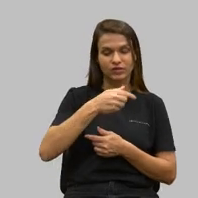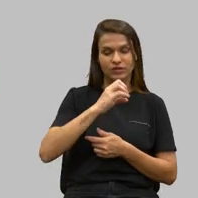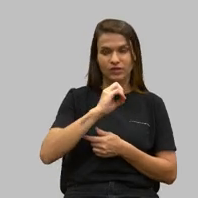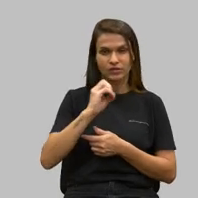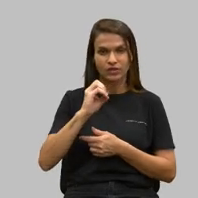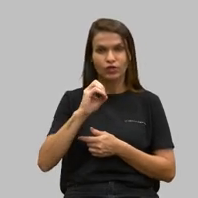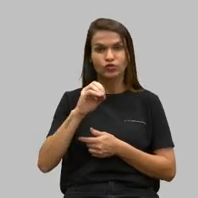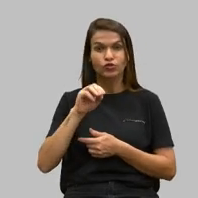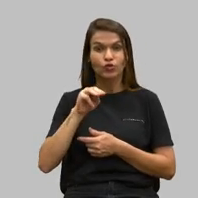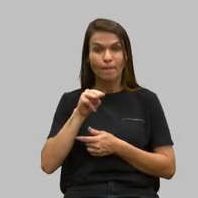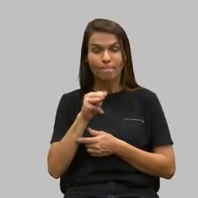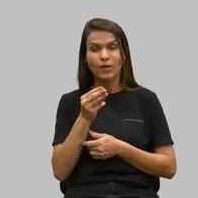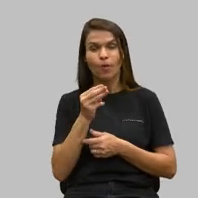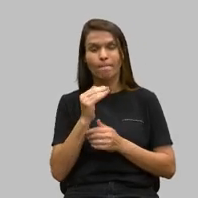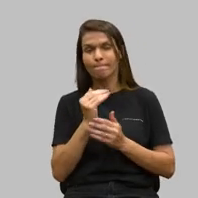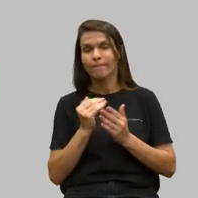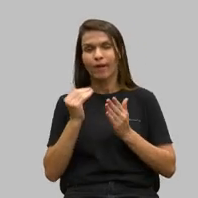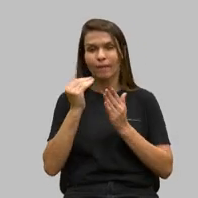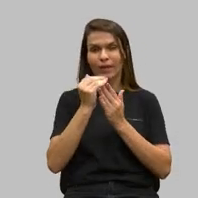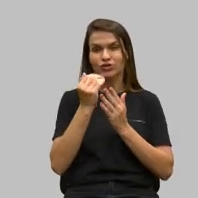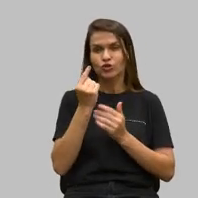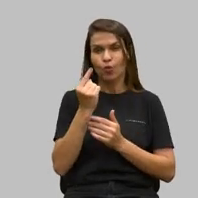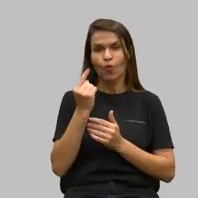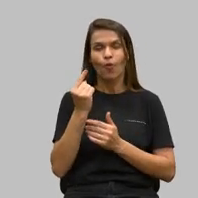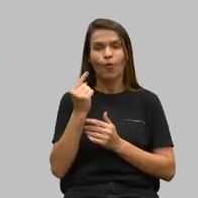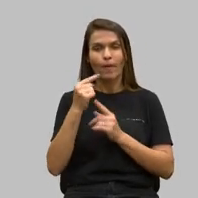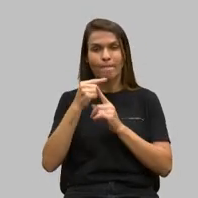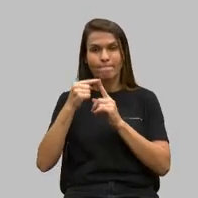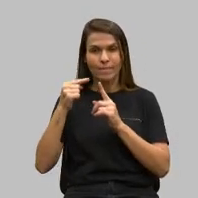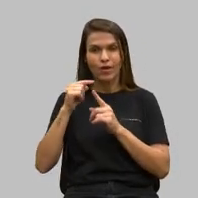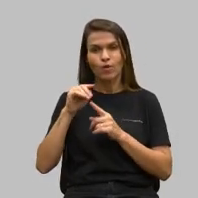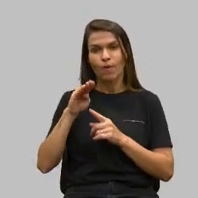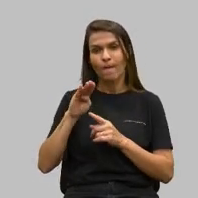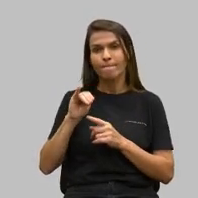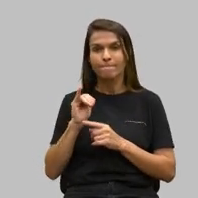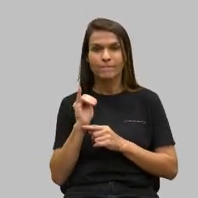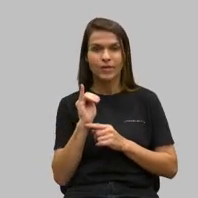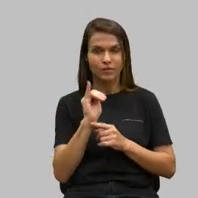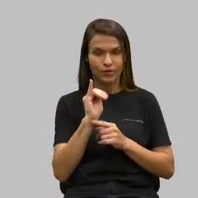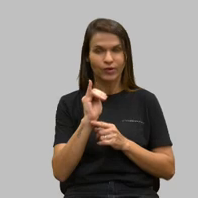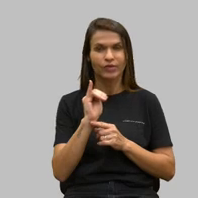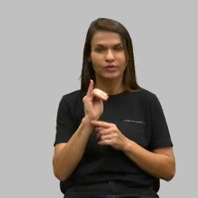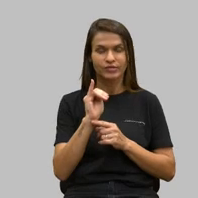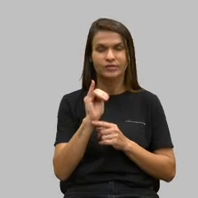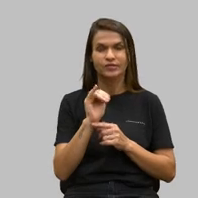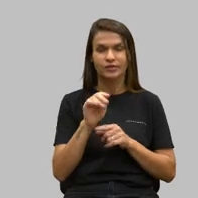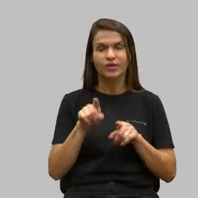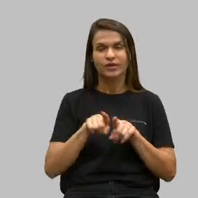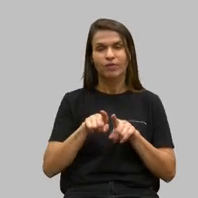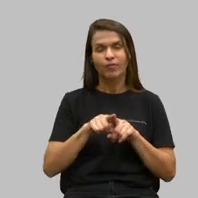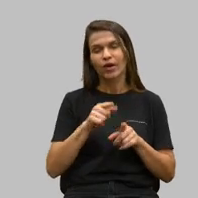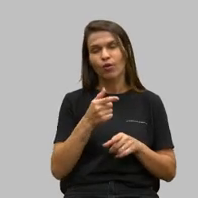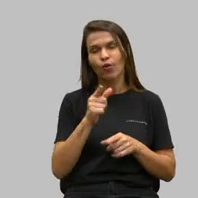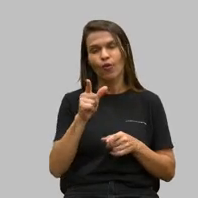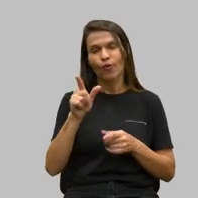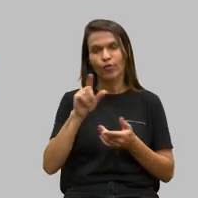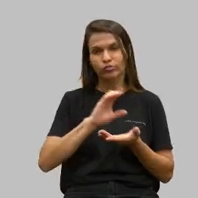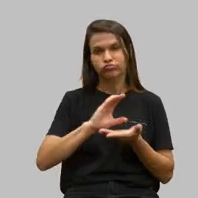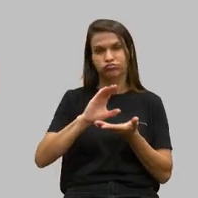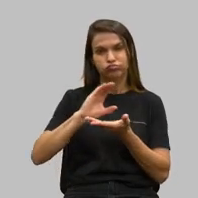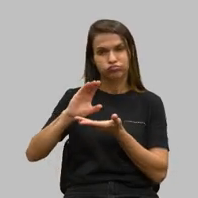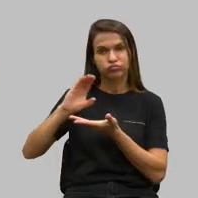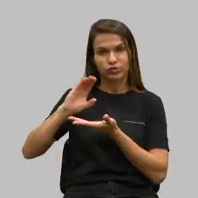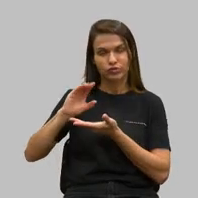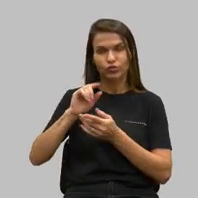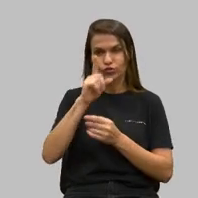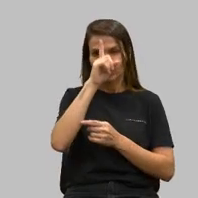para mais de 1,5 bilhões, isso aí, além de contar outros recursos que a gente passa para hospitais,